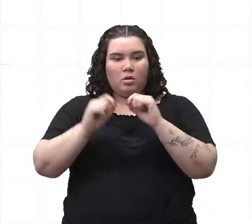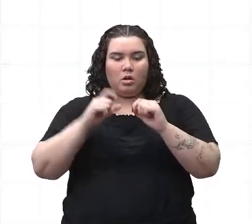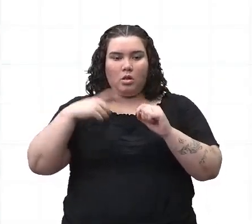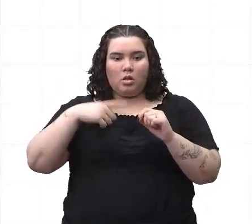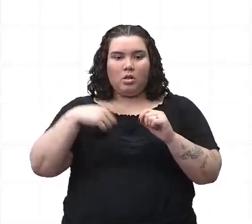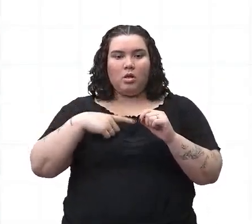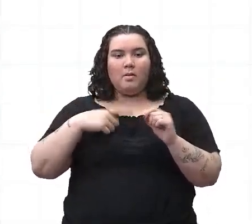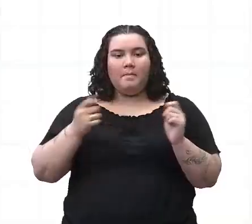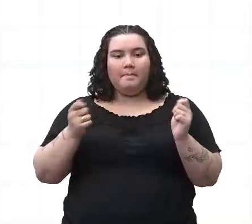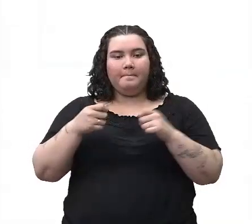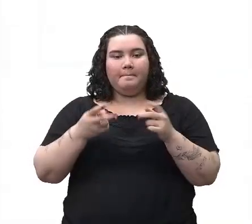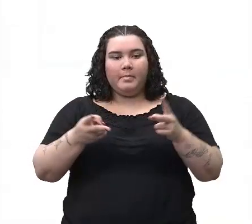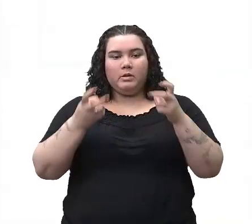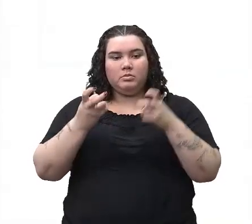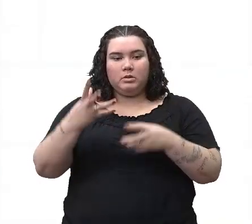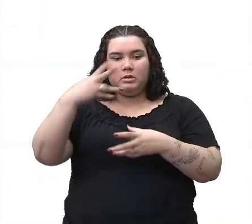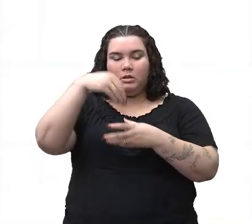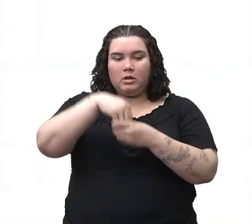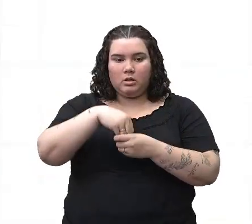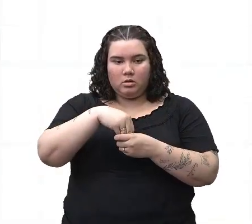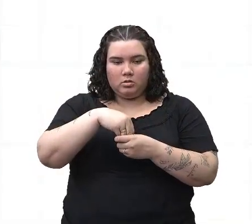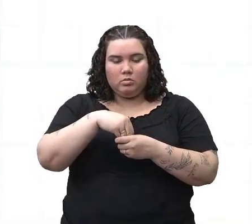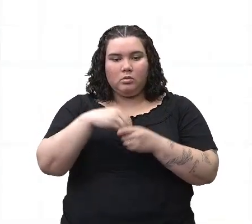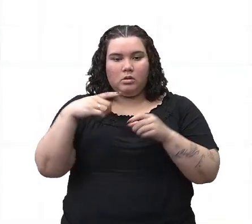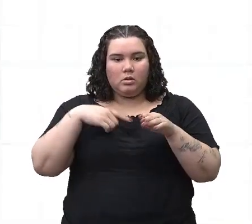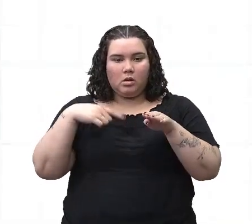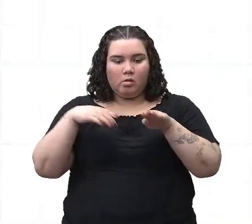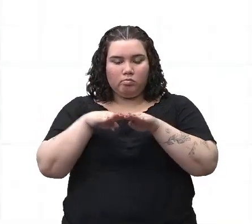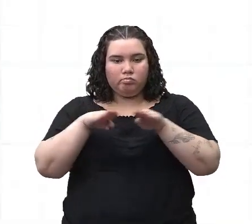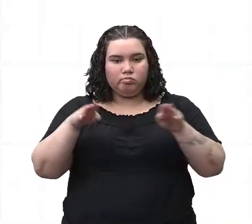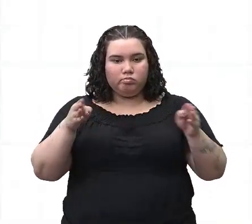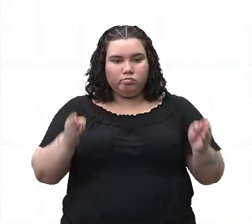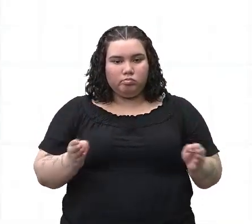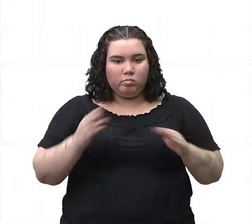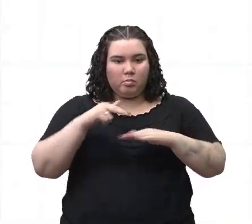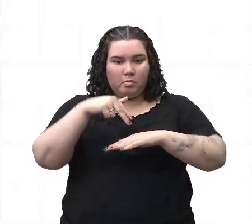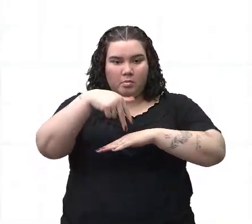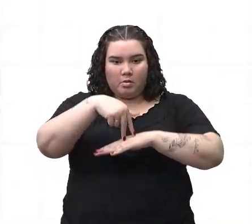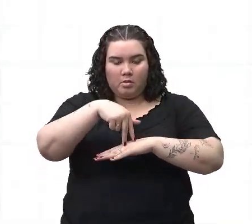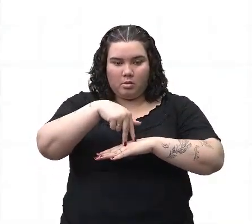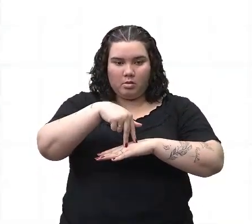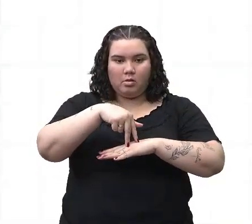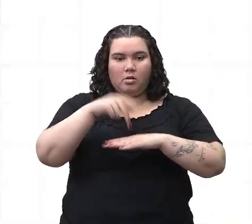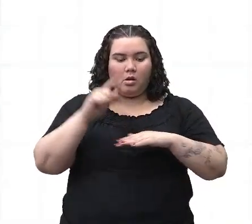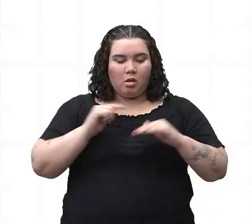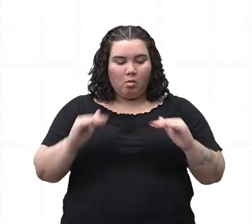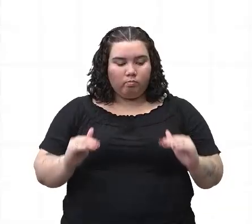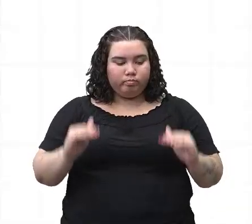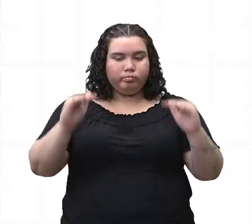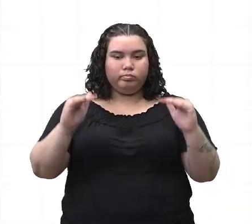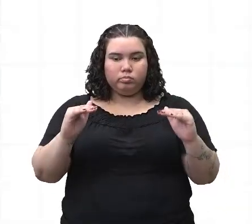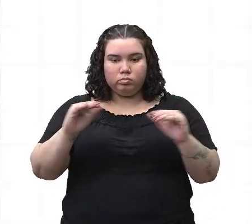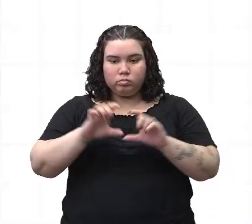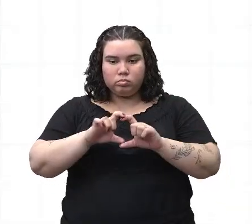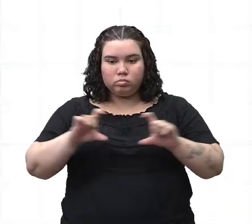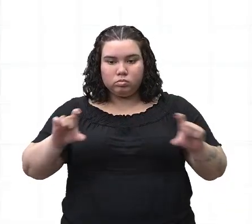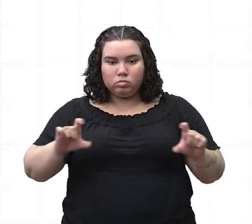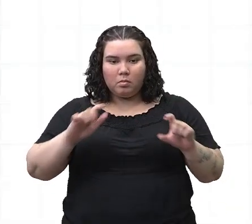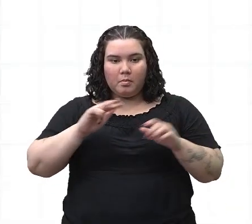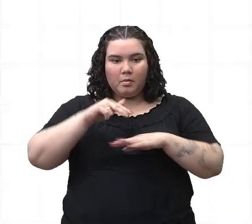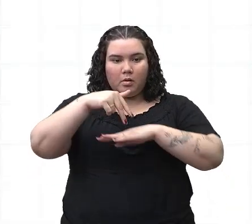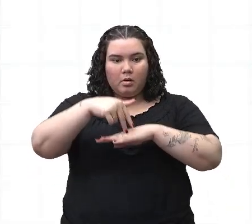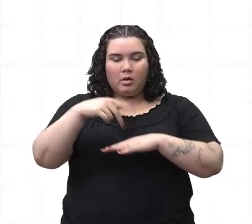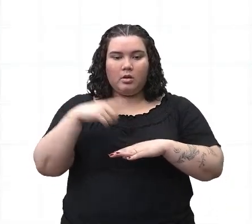a gente já consegue visualizar, olha só, o palquinho ali, né? A gente já tem um palco mais elevado, né? A gente já percebe